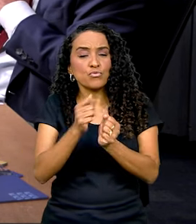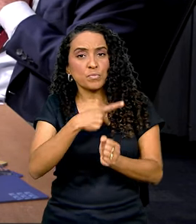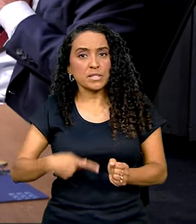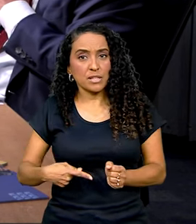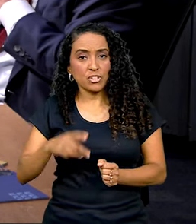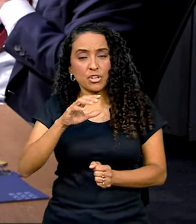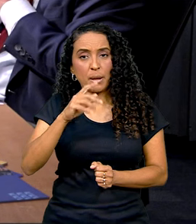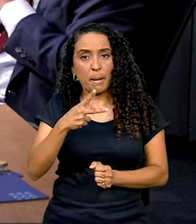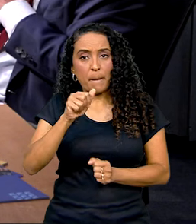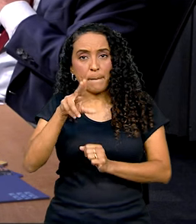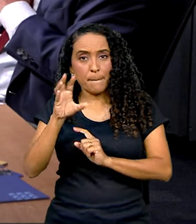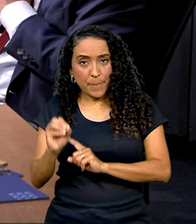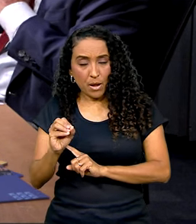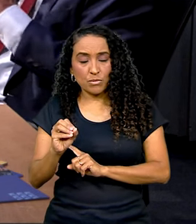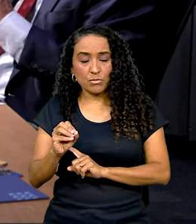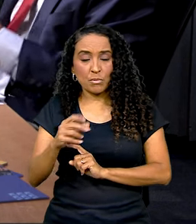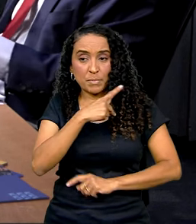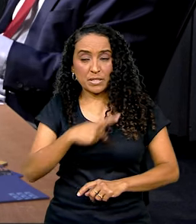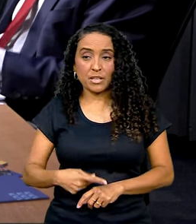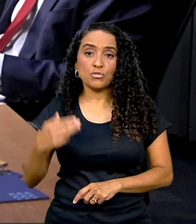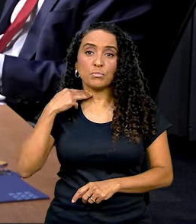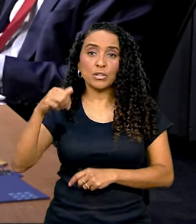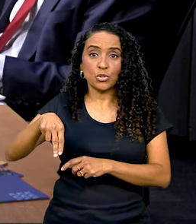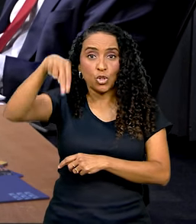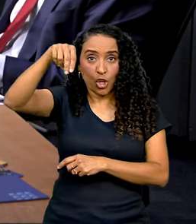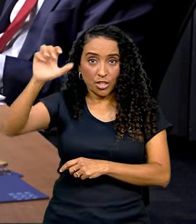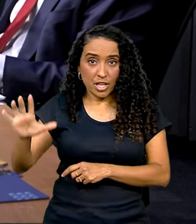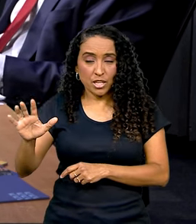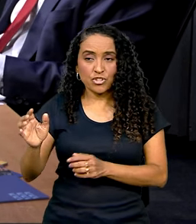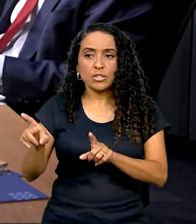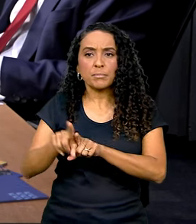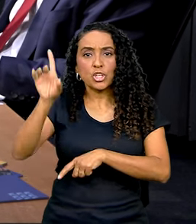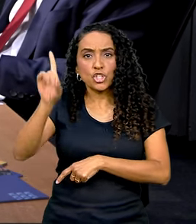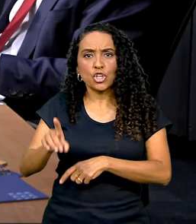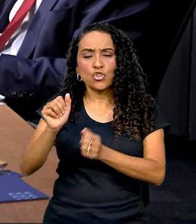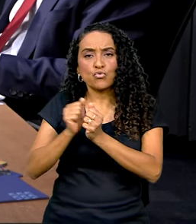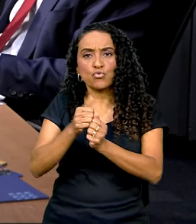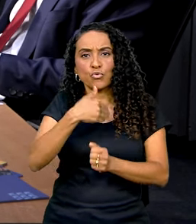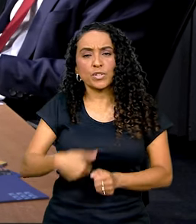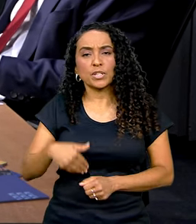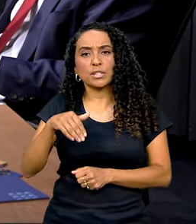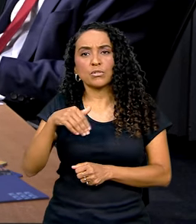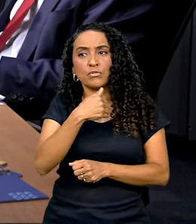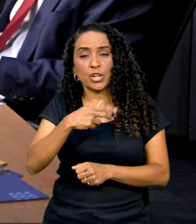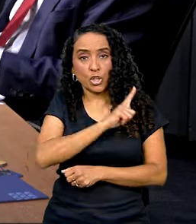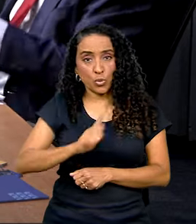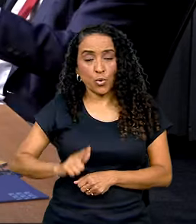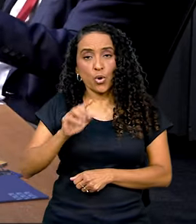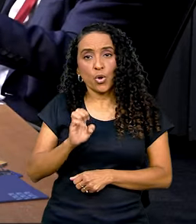com o presidente Paulo Câmara presidente do banco Nordeste com a direção ali junto com o governador el humano